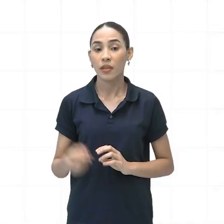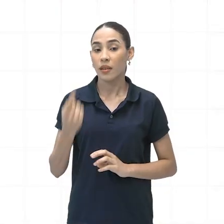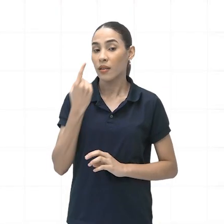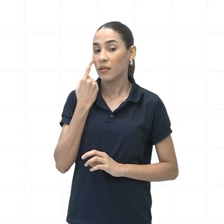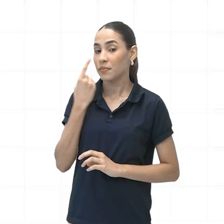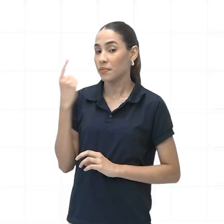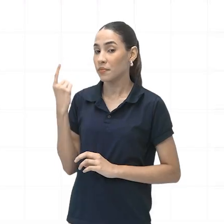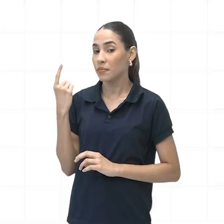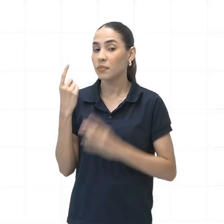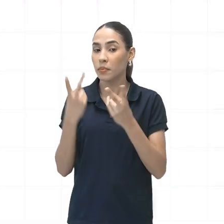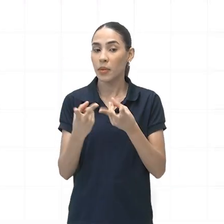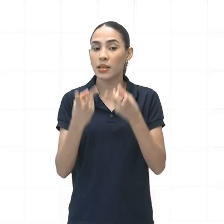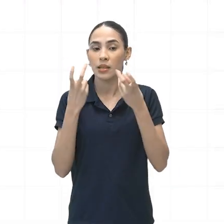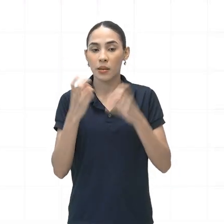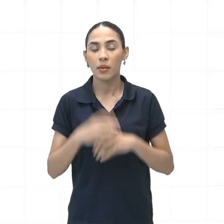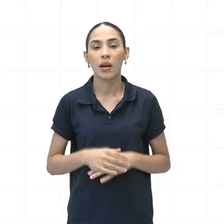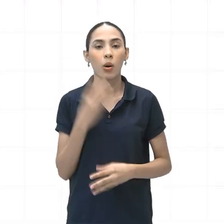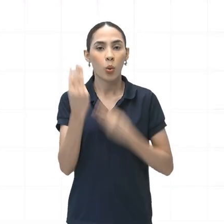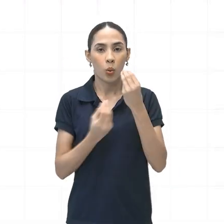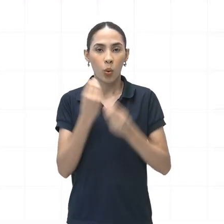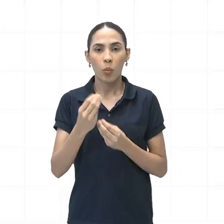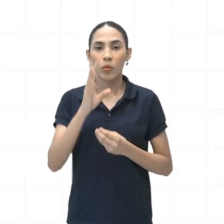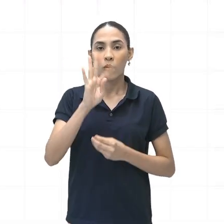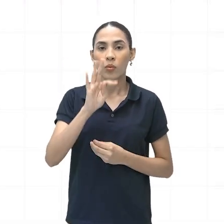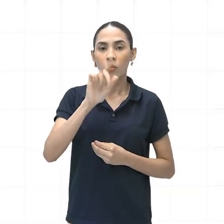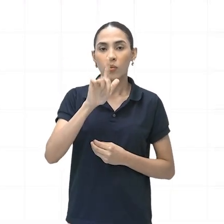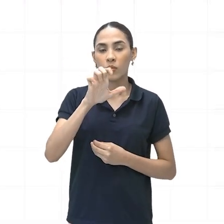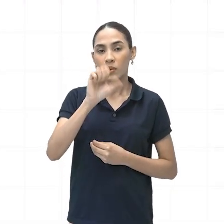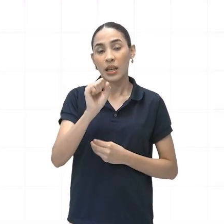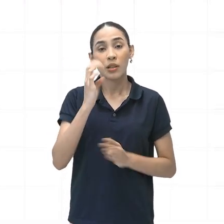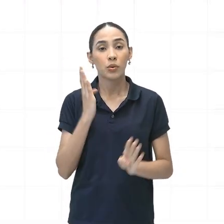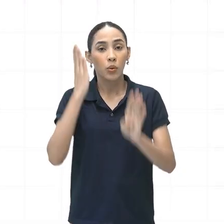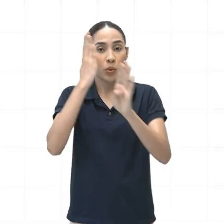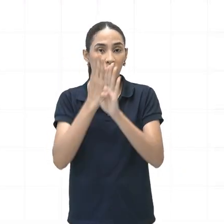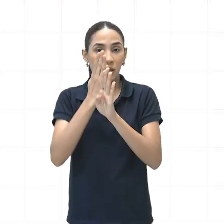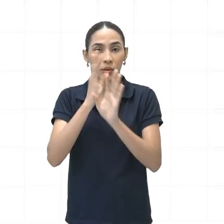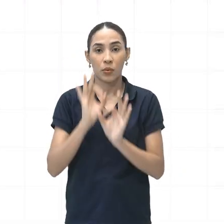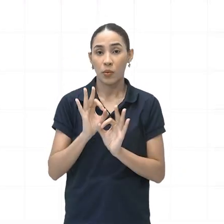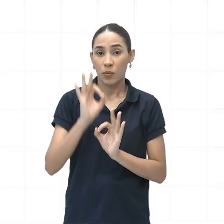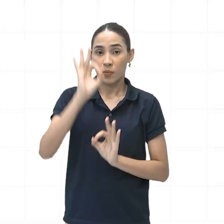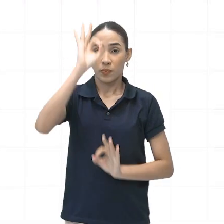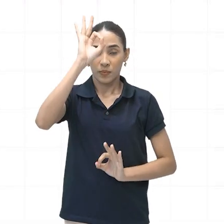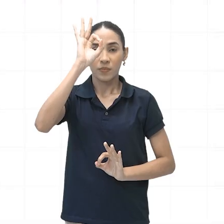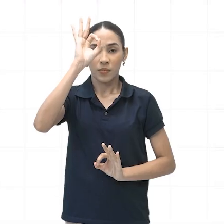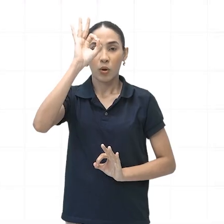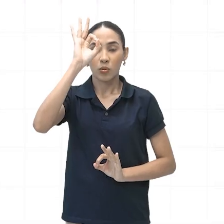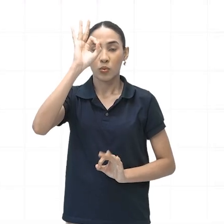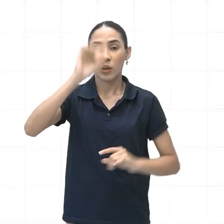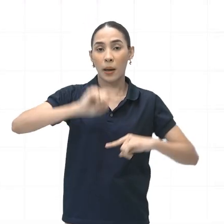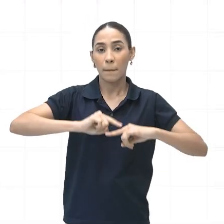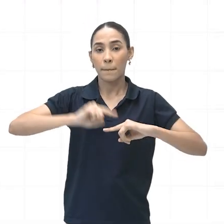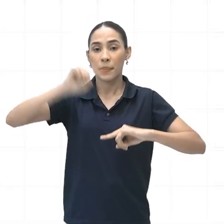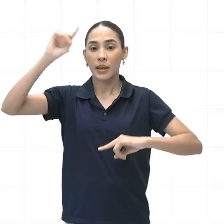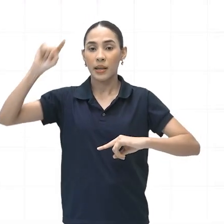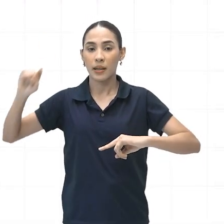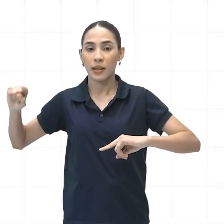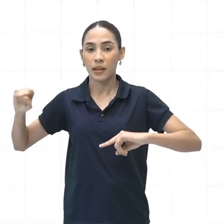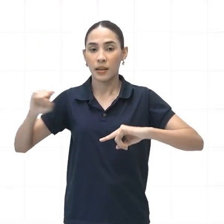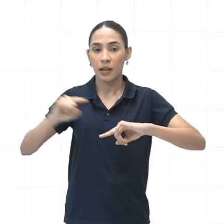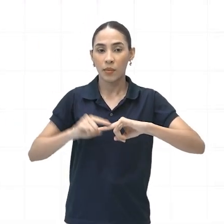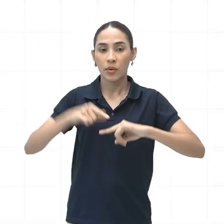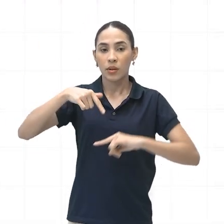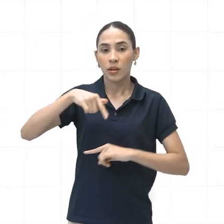Veja só como o Tales conseguiu descobrir a altura da pirâmide de Quéopis. Ele aplicou